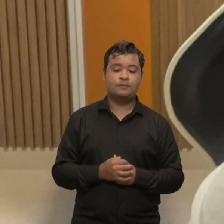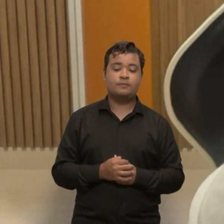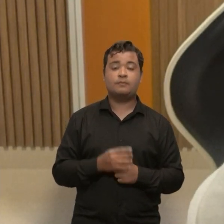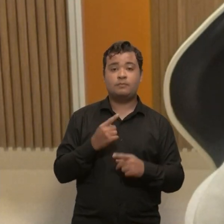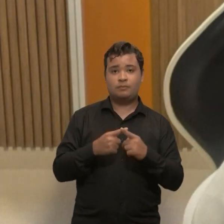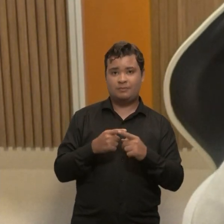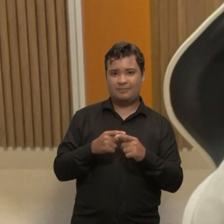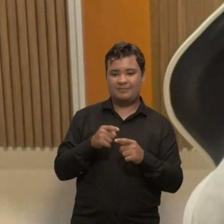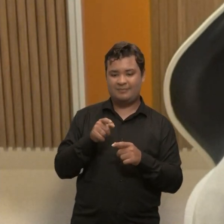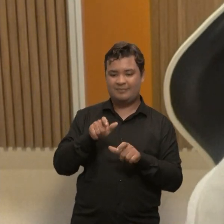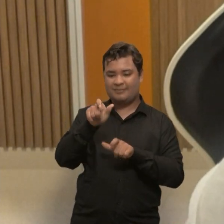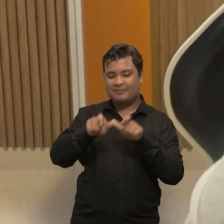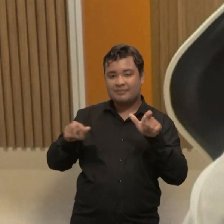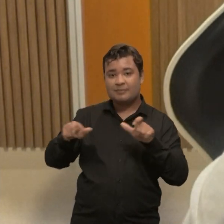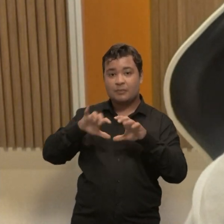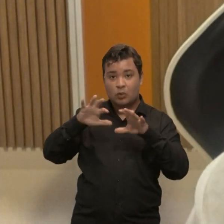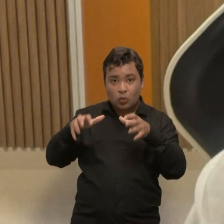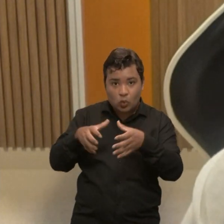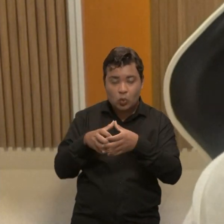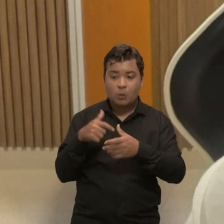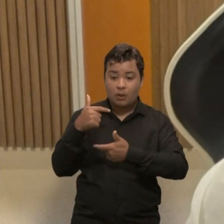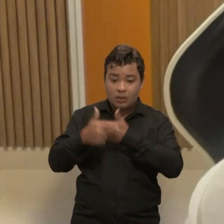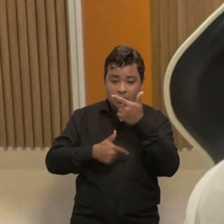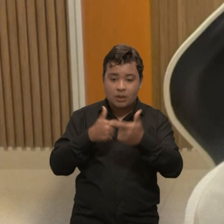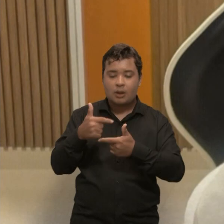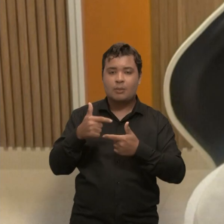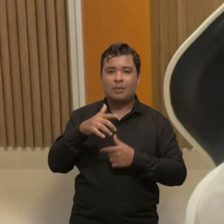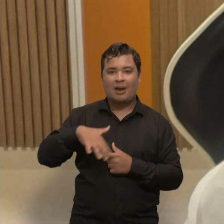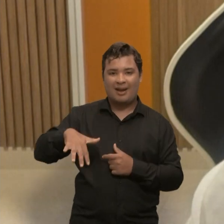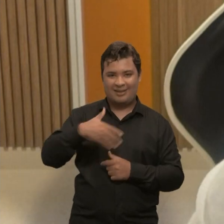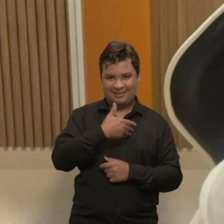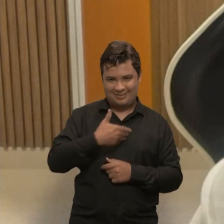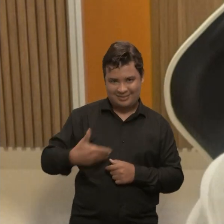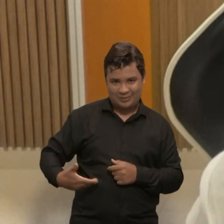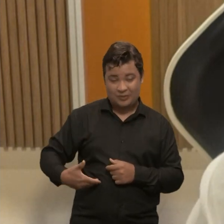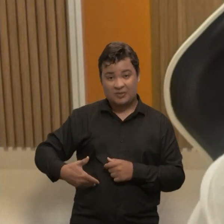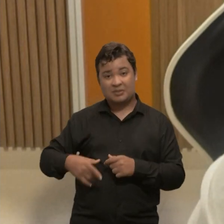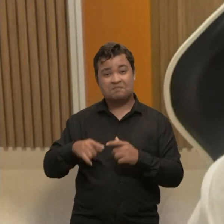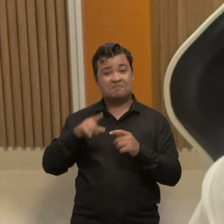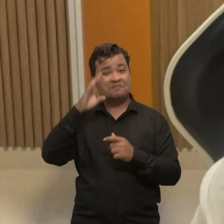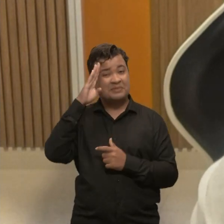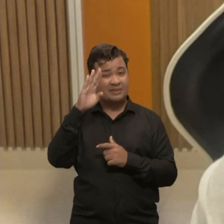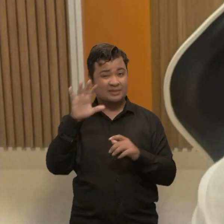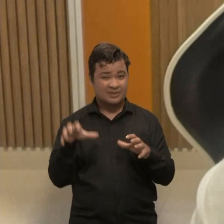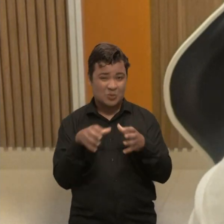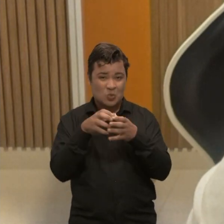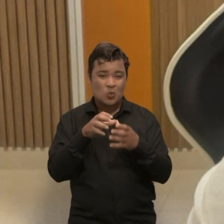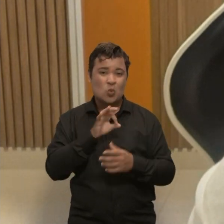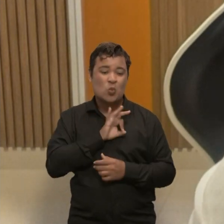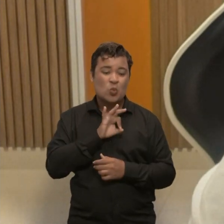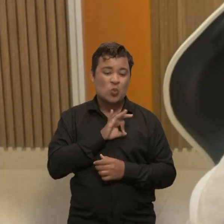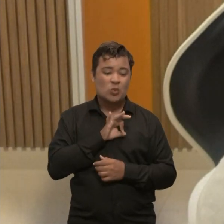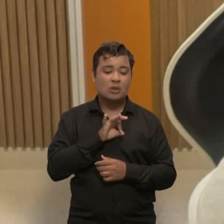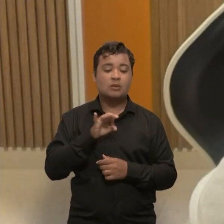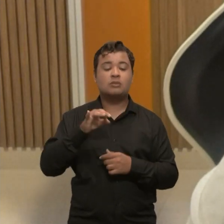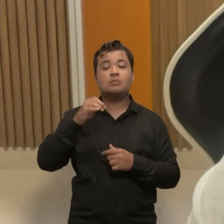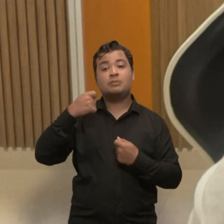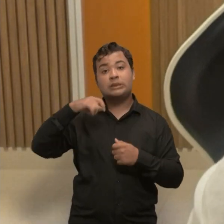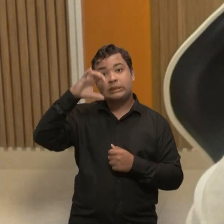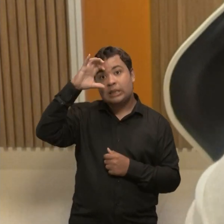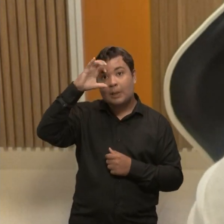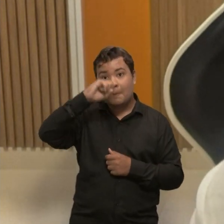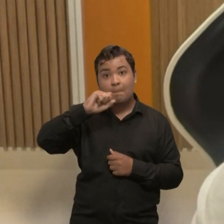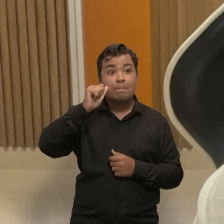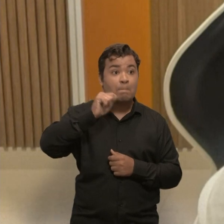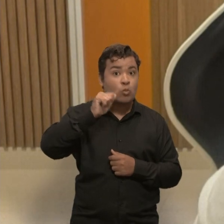atores, né, os agentes públicos, somente os agentes aí de forças policiais, que eles entendam que a violência contra a